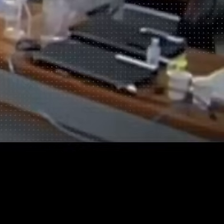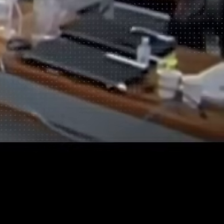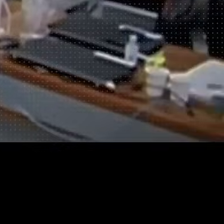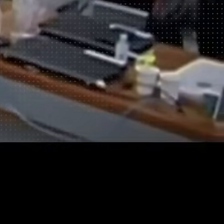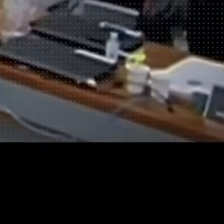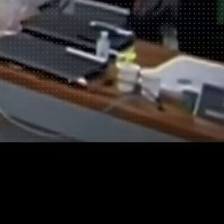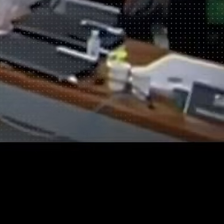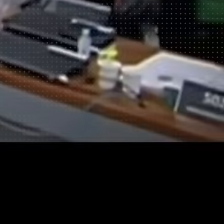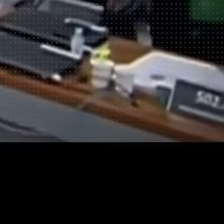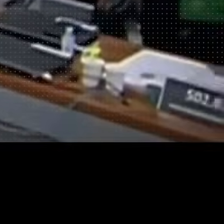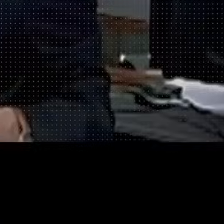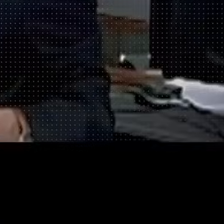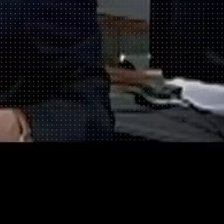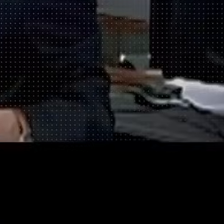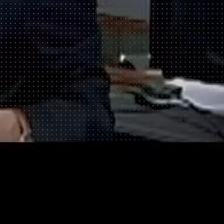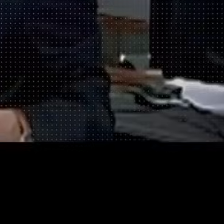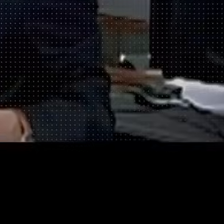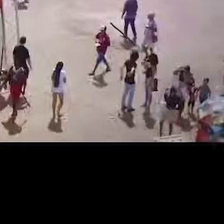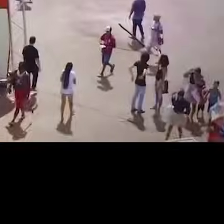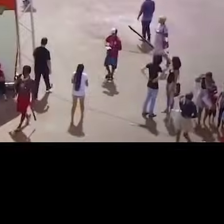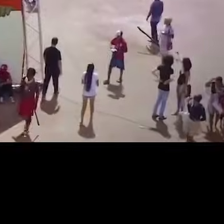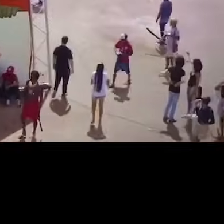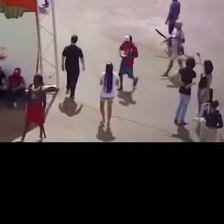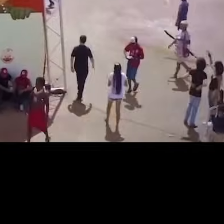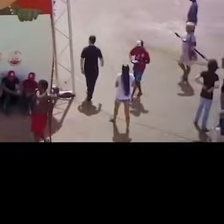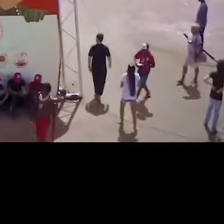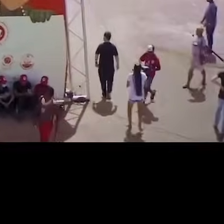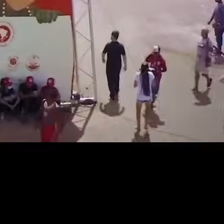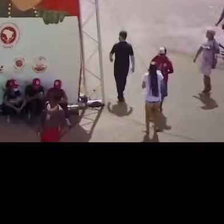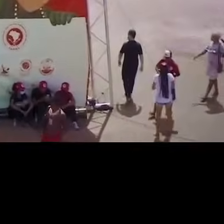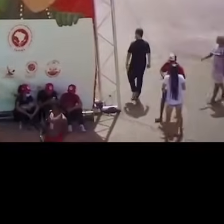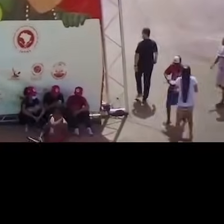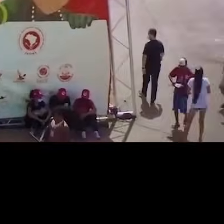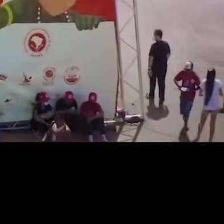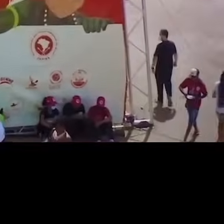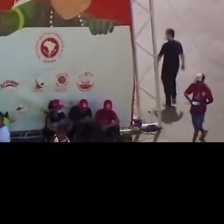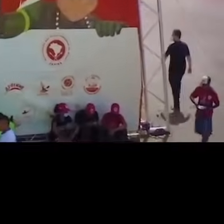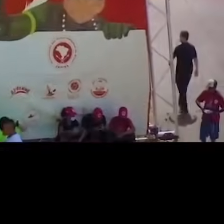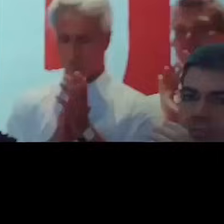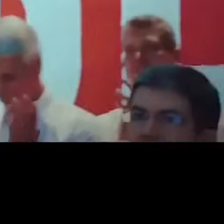Estamos presentes nos momentos de luto e nos momentos de luta,